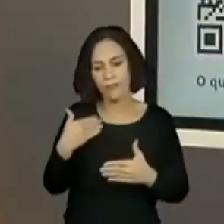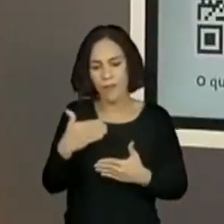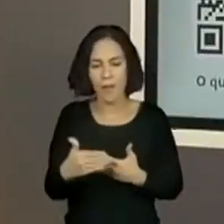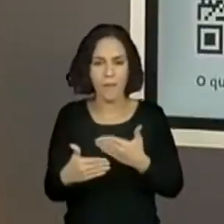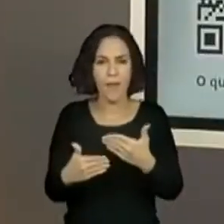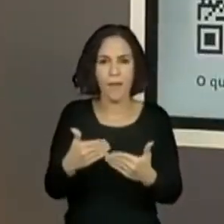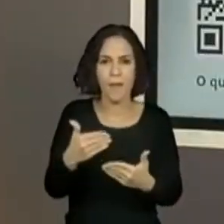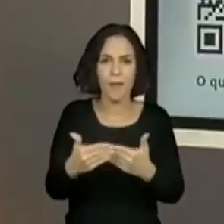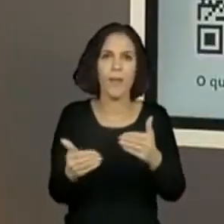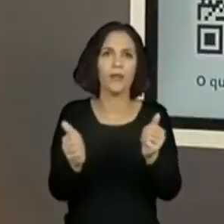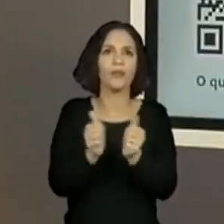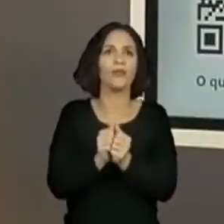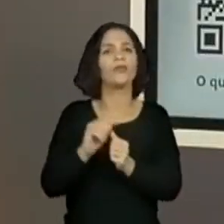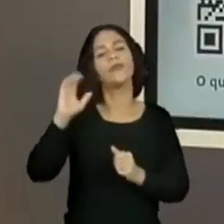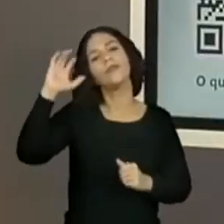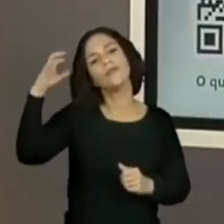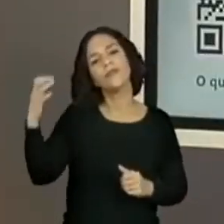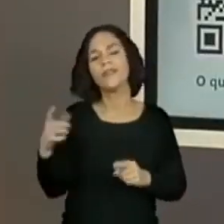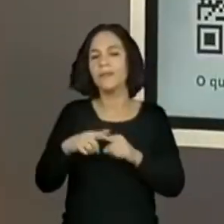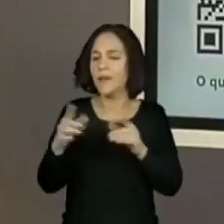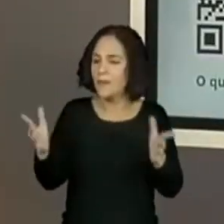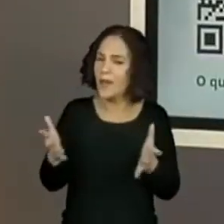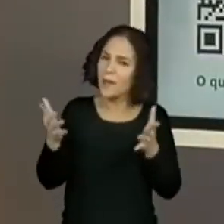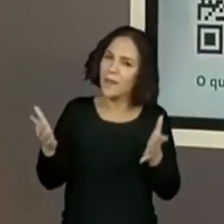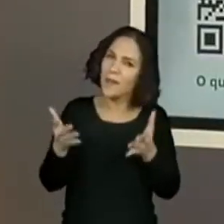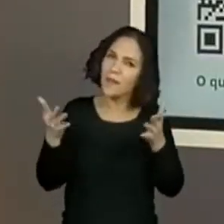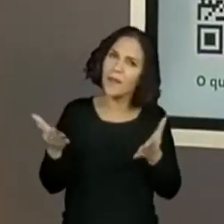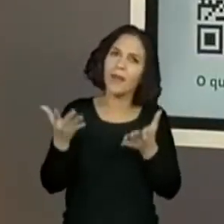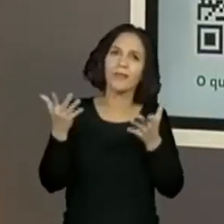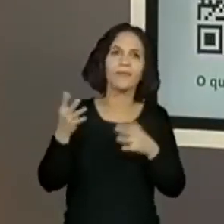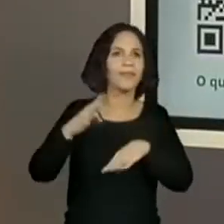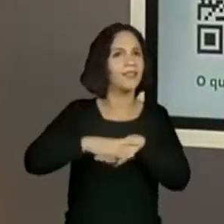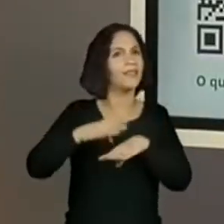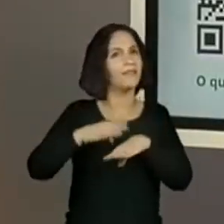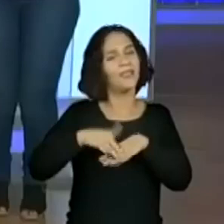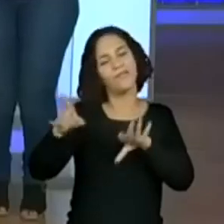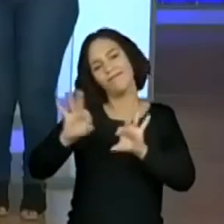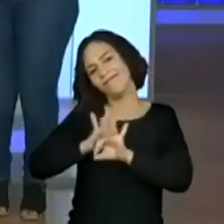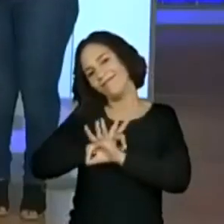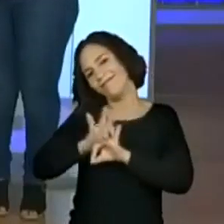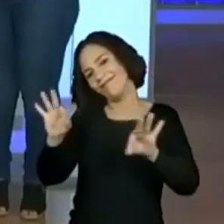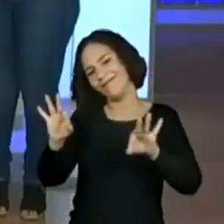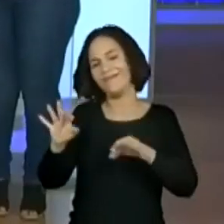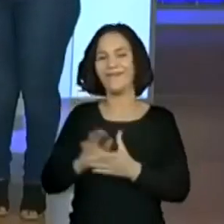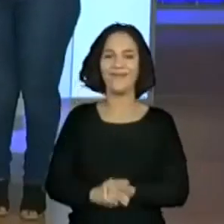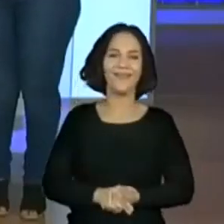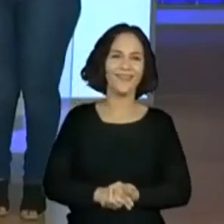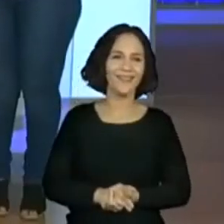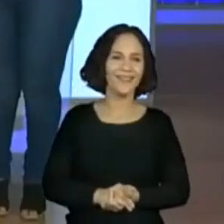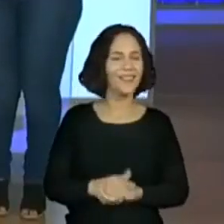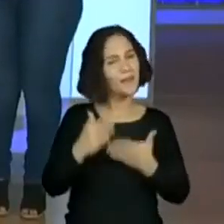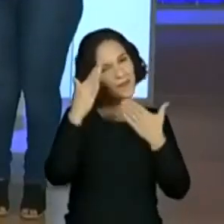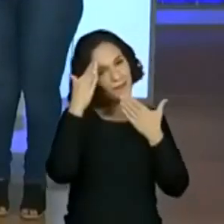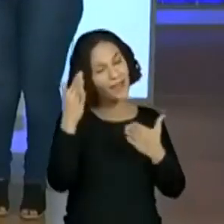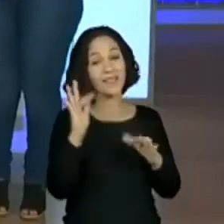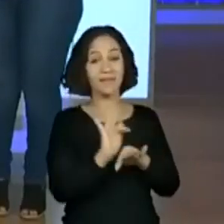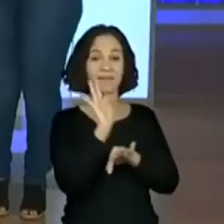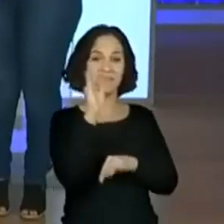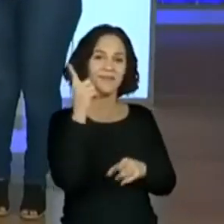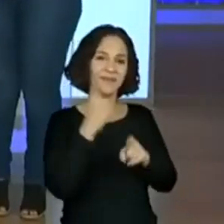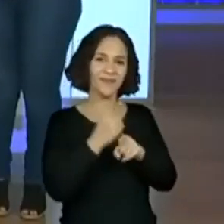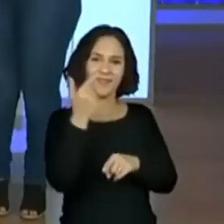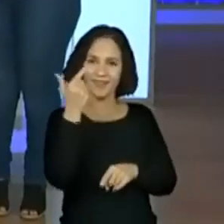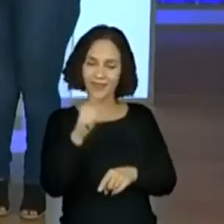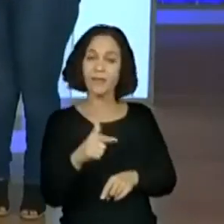nesse trabalho. Professora Vivi também, que contribui sempre. Professora muito Vivi, obrigada, matemática com você é uma delícia obrigada. Também. E a gente se vê em breve. A